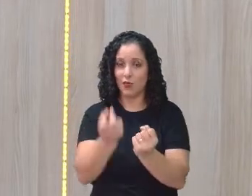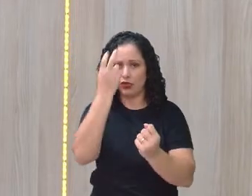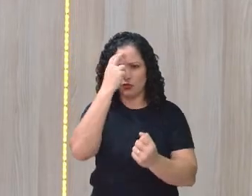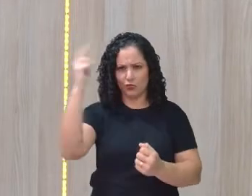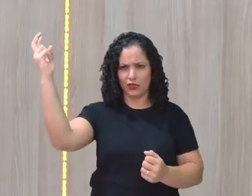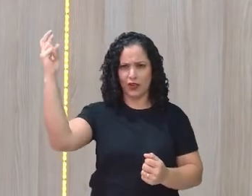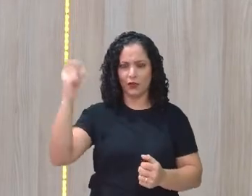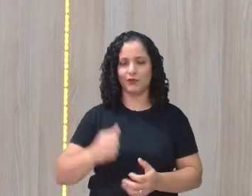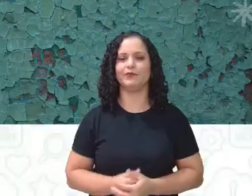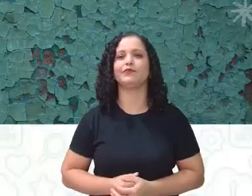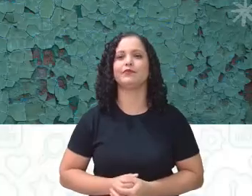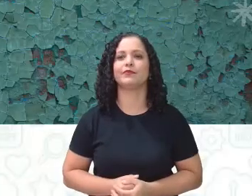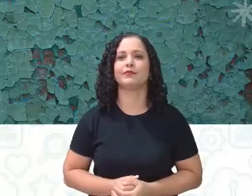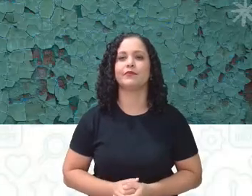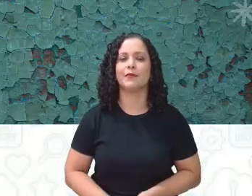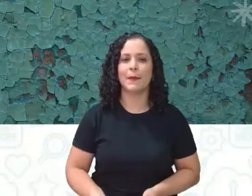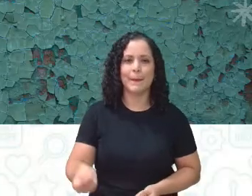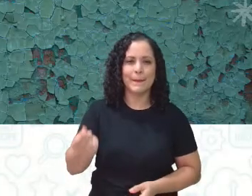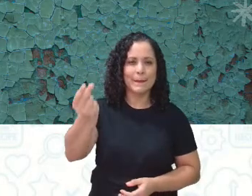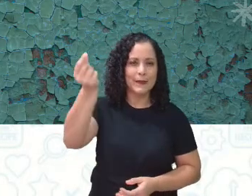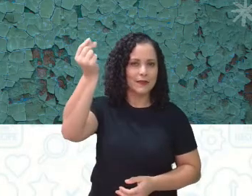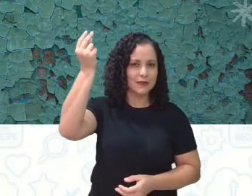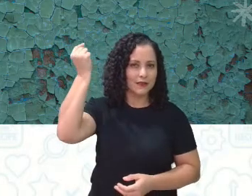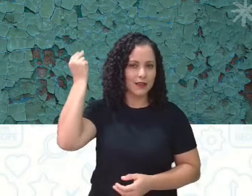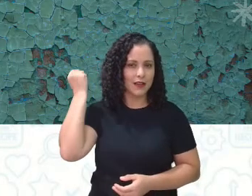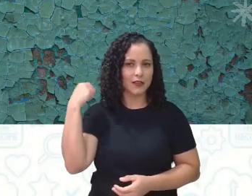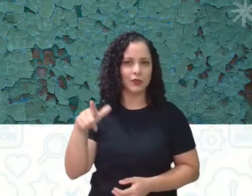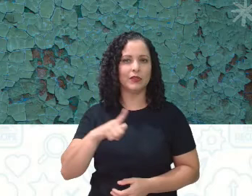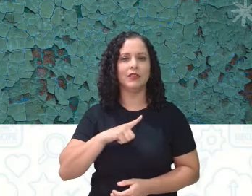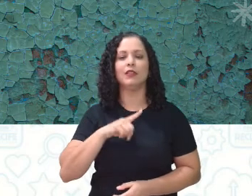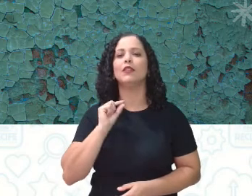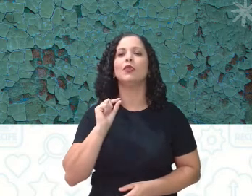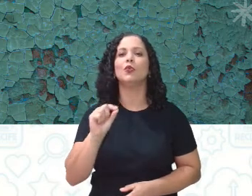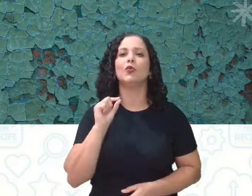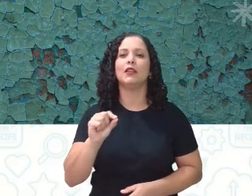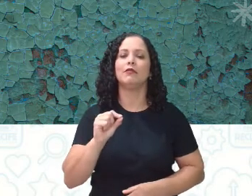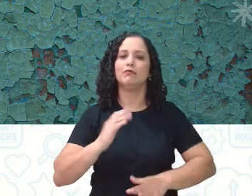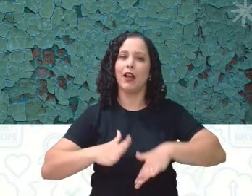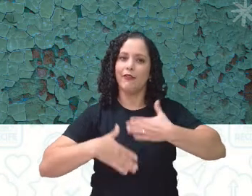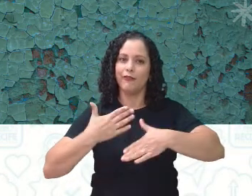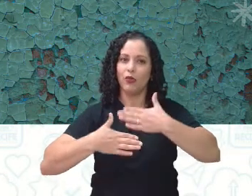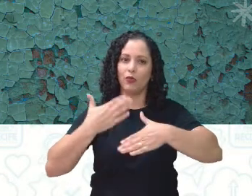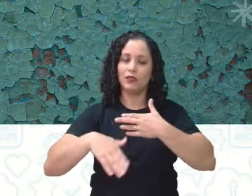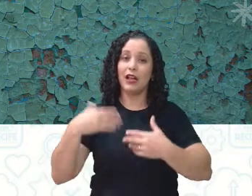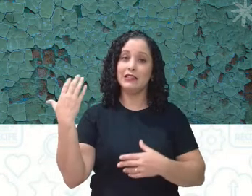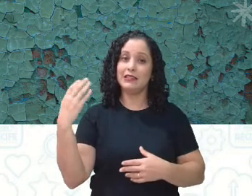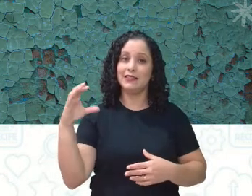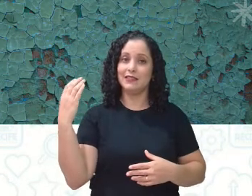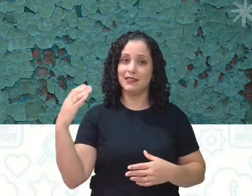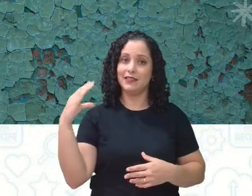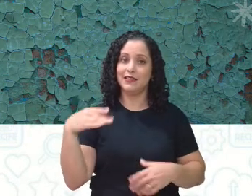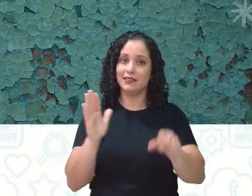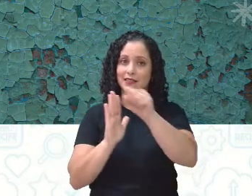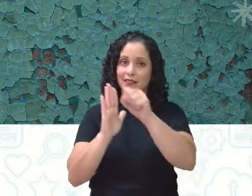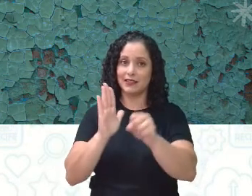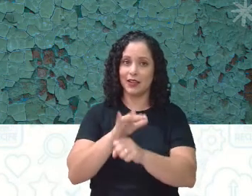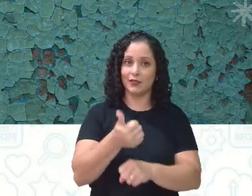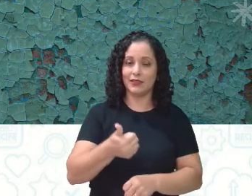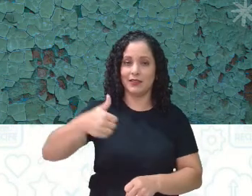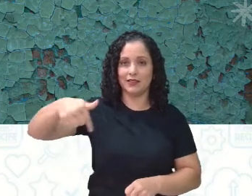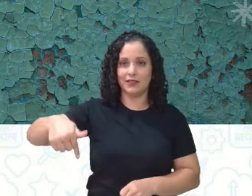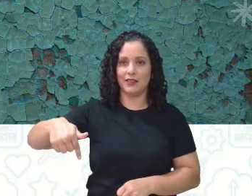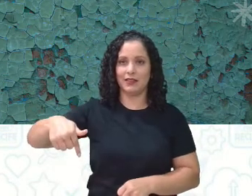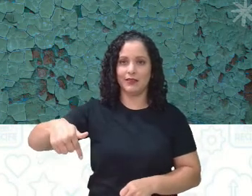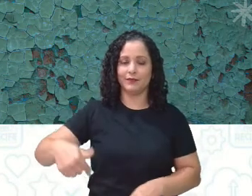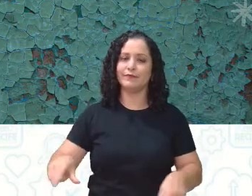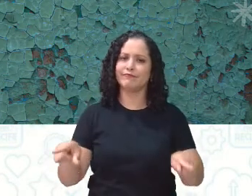aí, a gente vivia nessa época, certo? A Revolução Científica do século XVII.